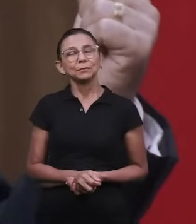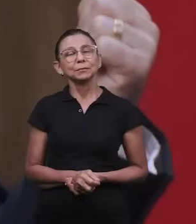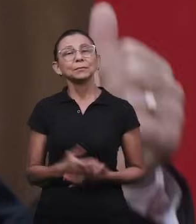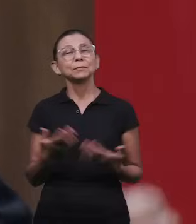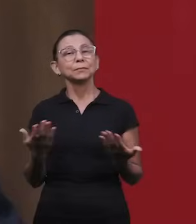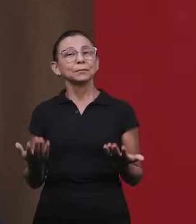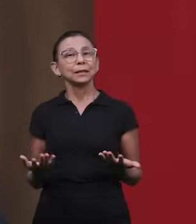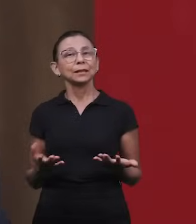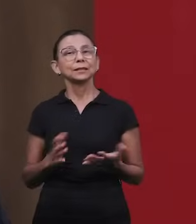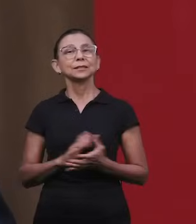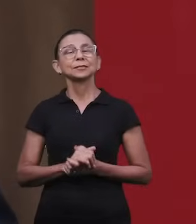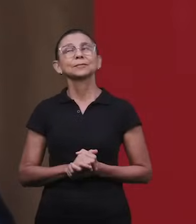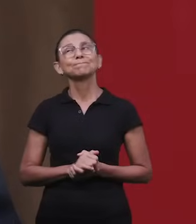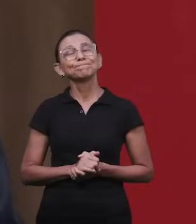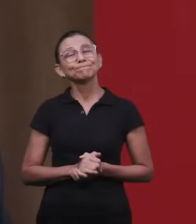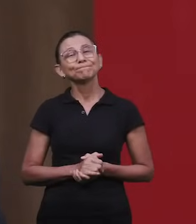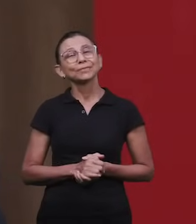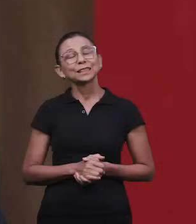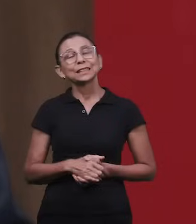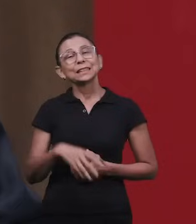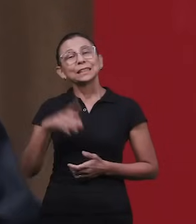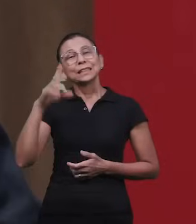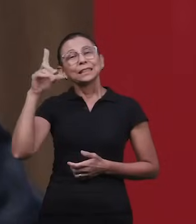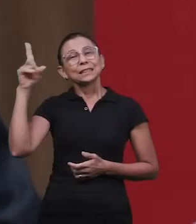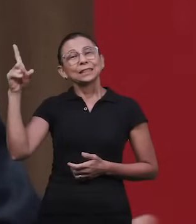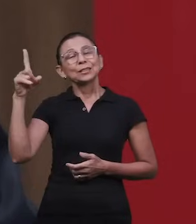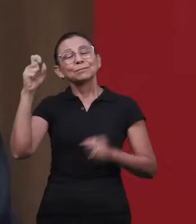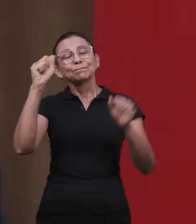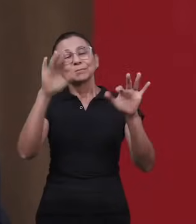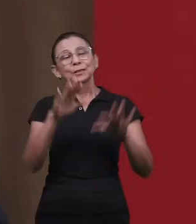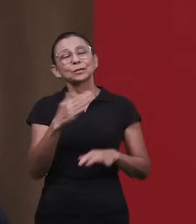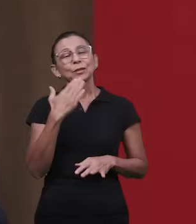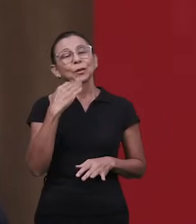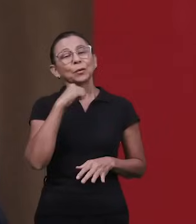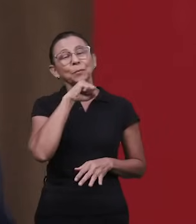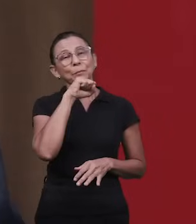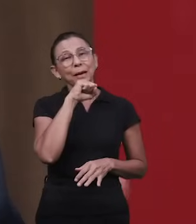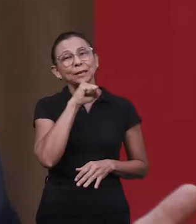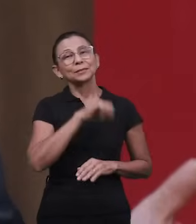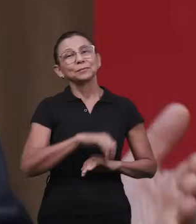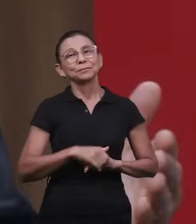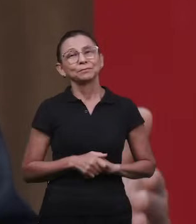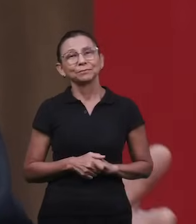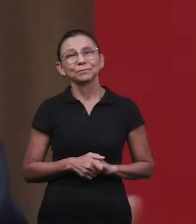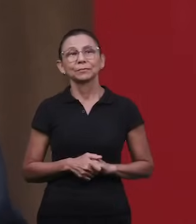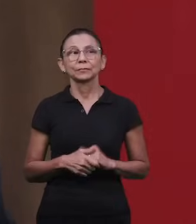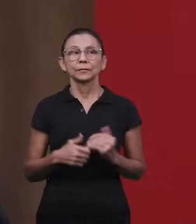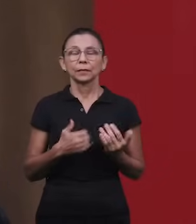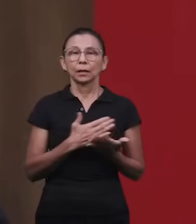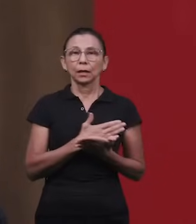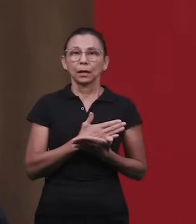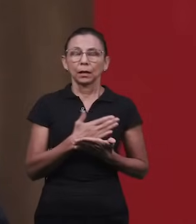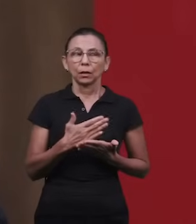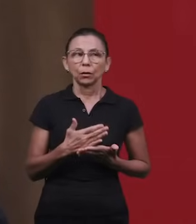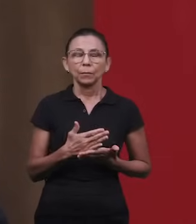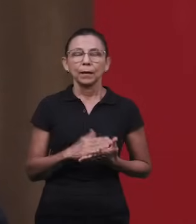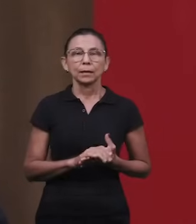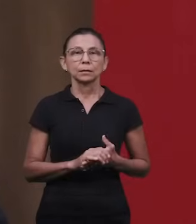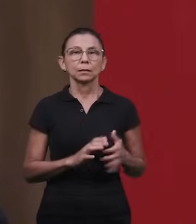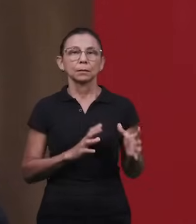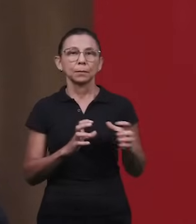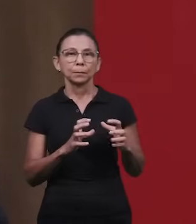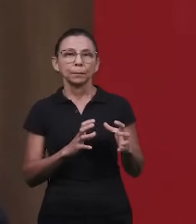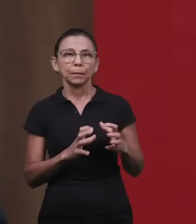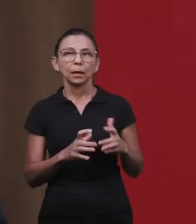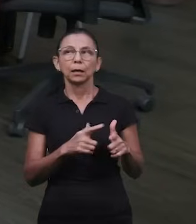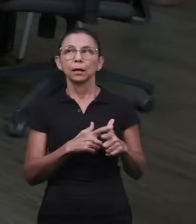Da bênção no lar também. Porque se o pai desempregado surge os conflitos em casa, o Senhor poupou de tudo isso. Está vendo,